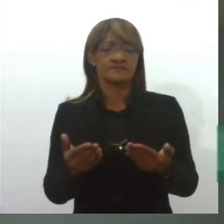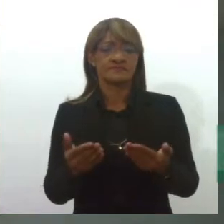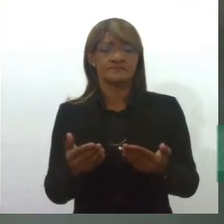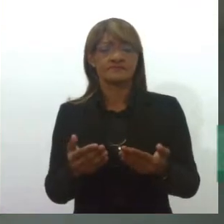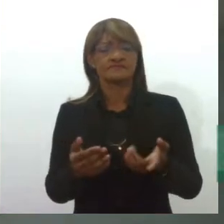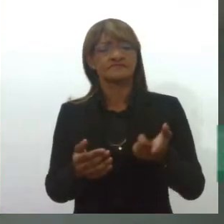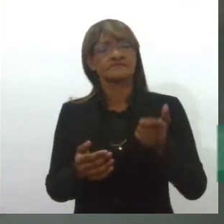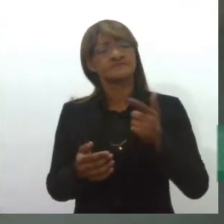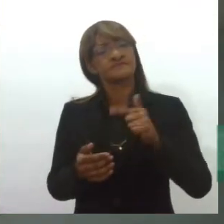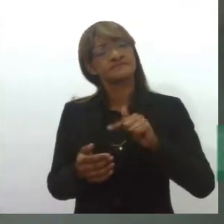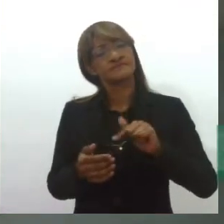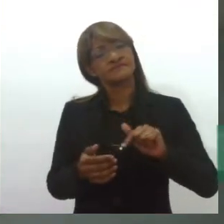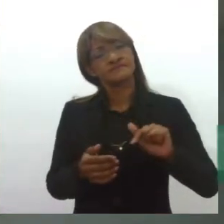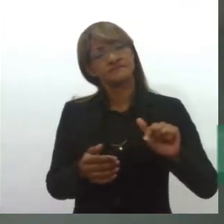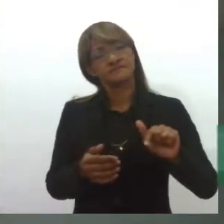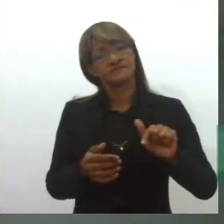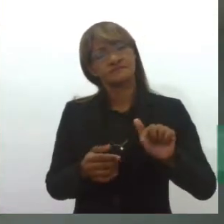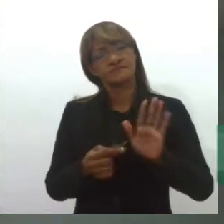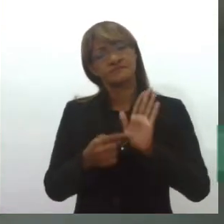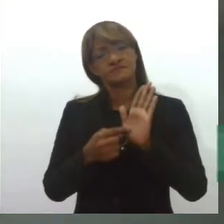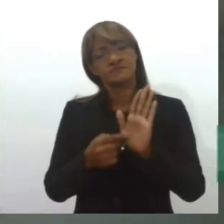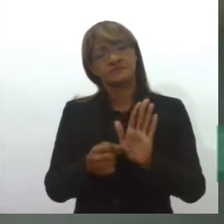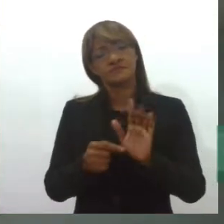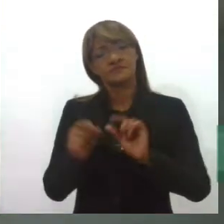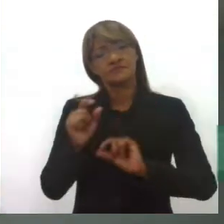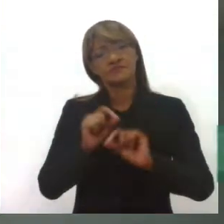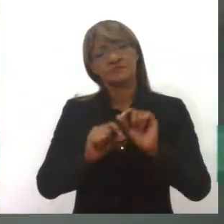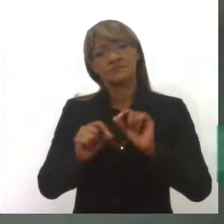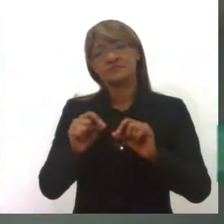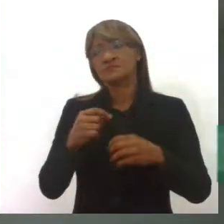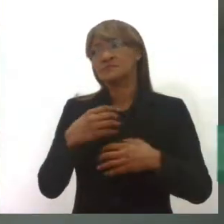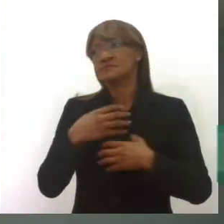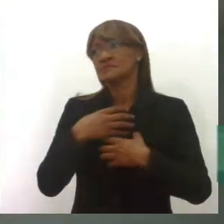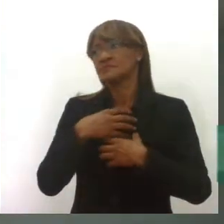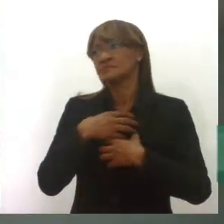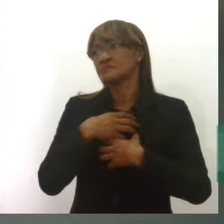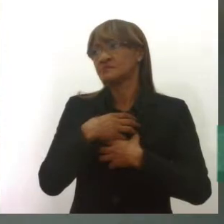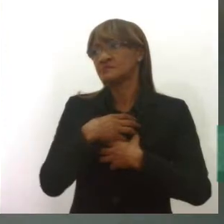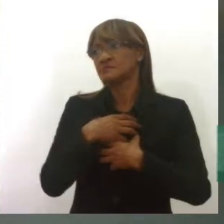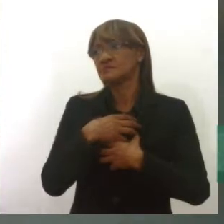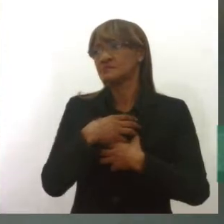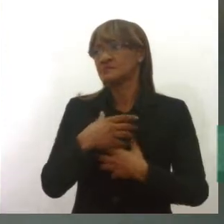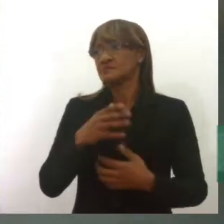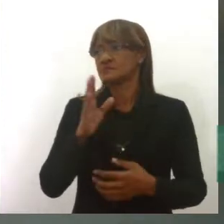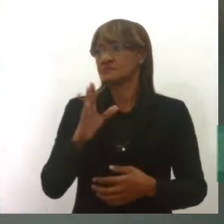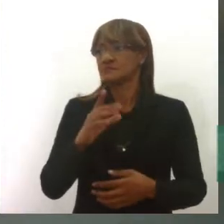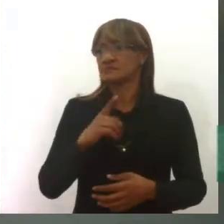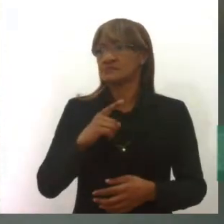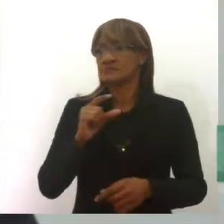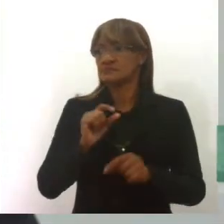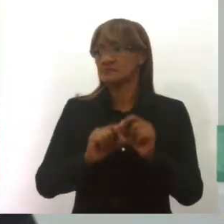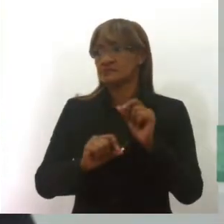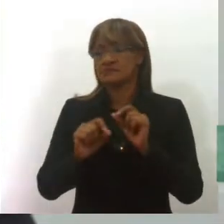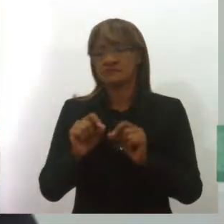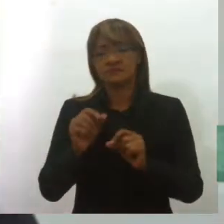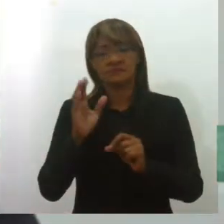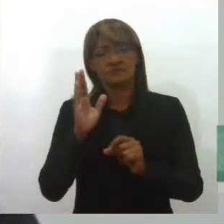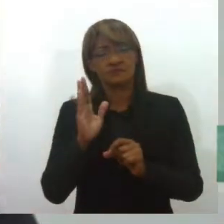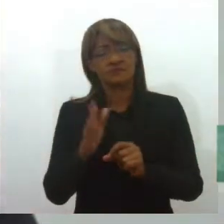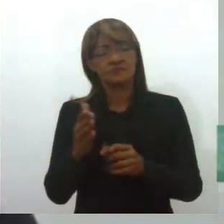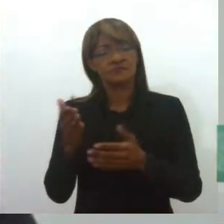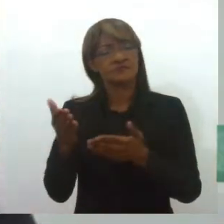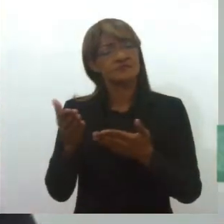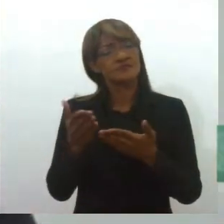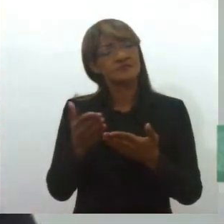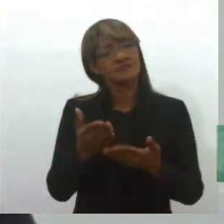ela representa esse sentimento coletivo de ojeriza, de repulsa,